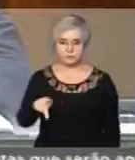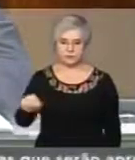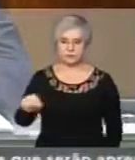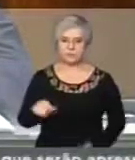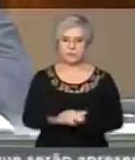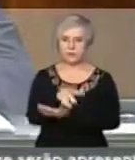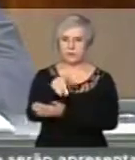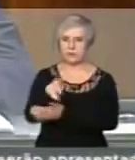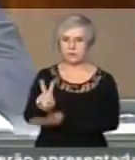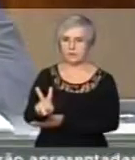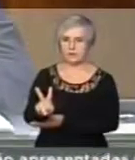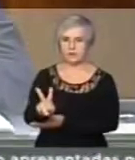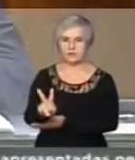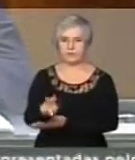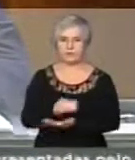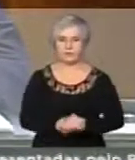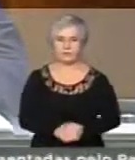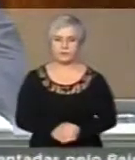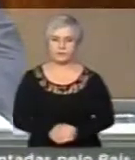Tá o PV.